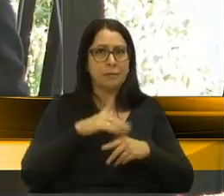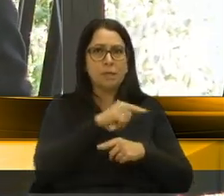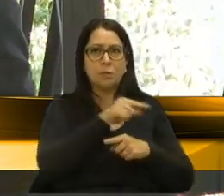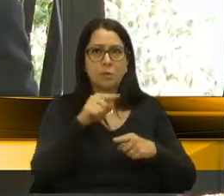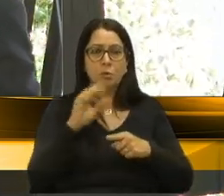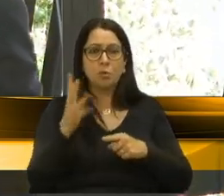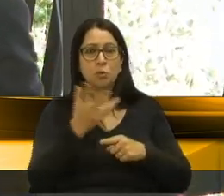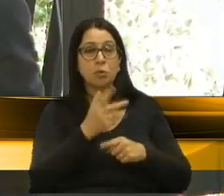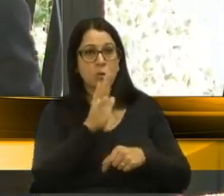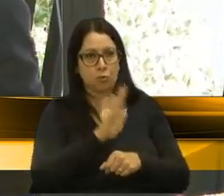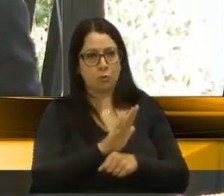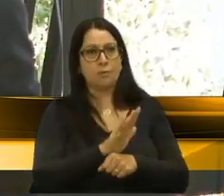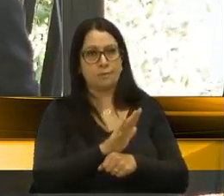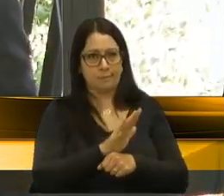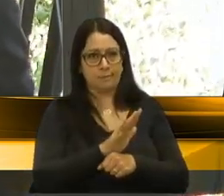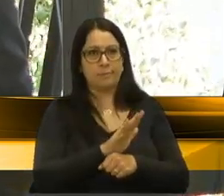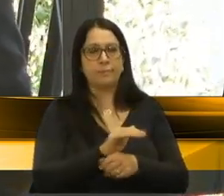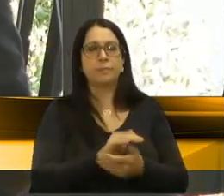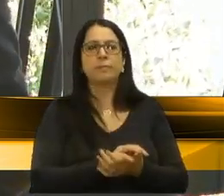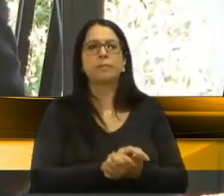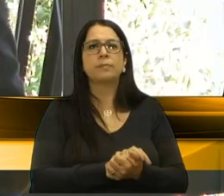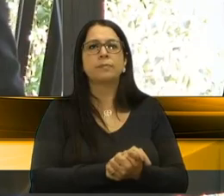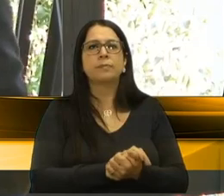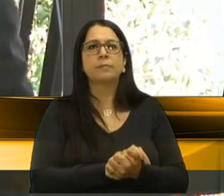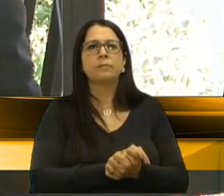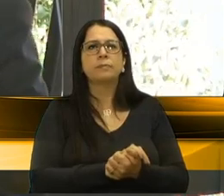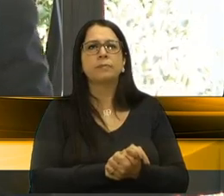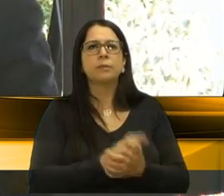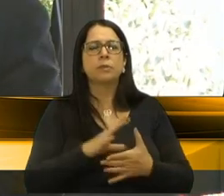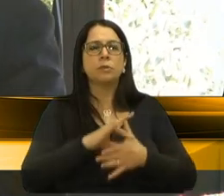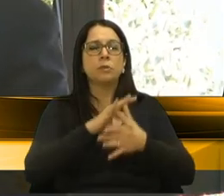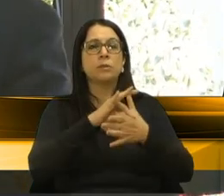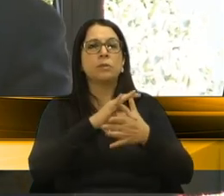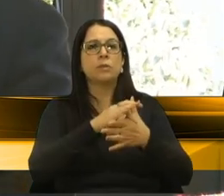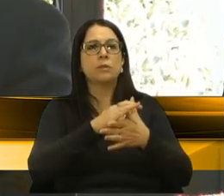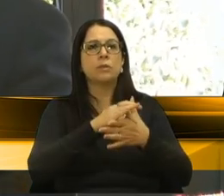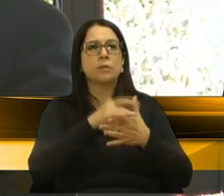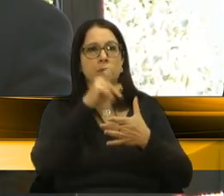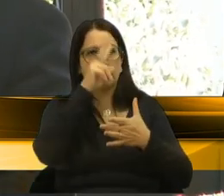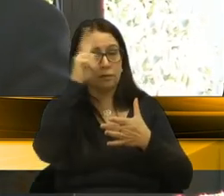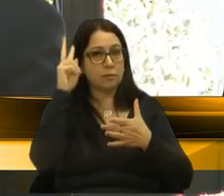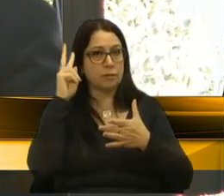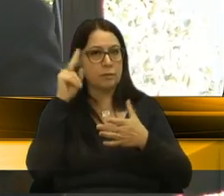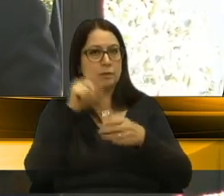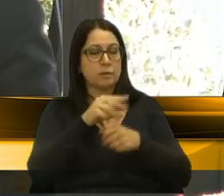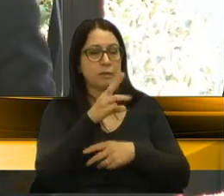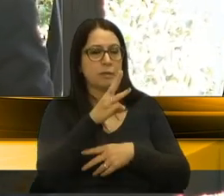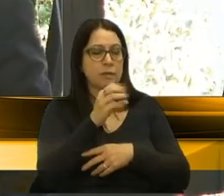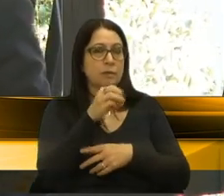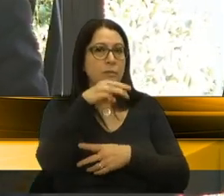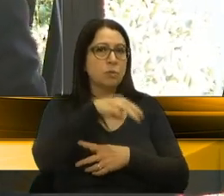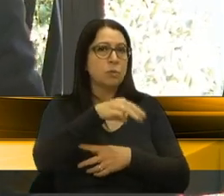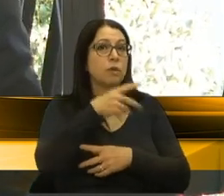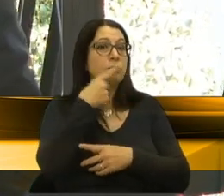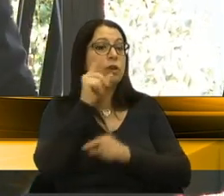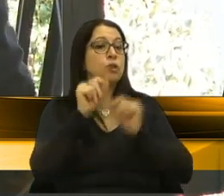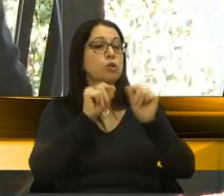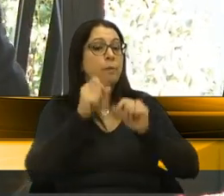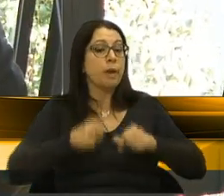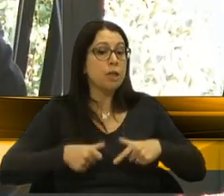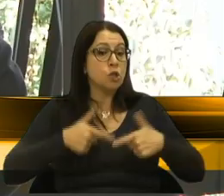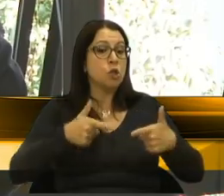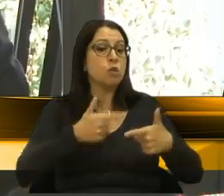que todo mundo ajuda. O líder do governo, o vereador Ues, que eu tenho a maior consideração, passou 30 minutos aqui falando sobre ações desse